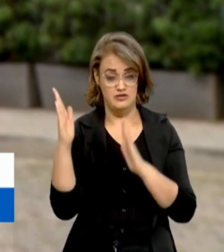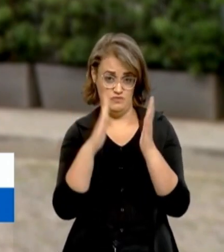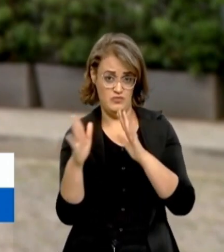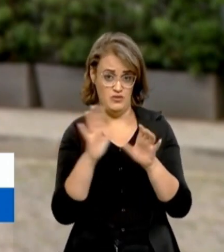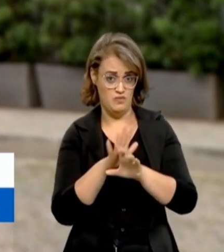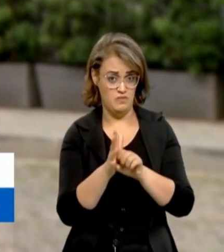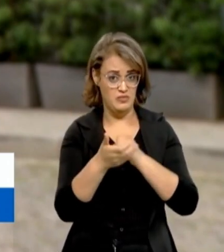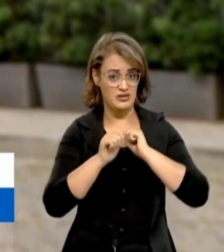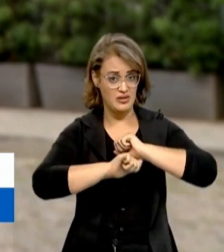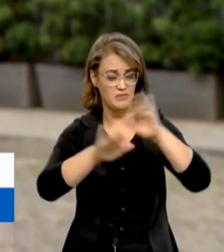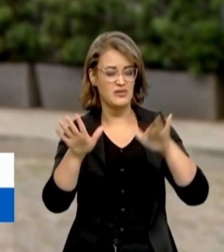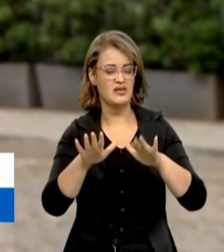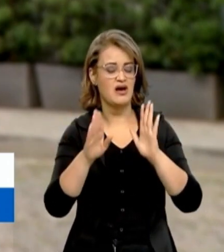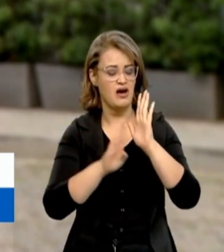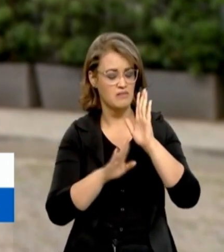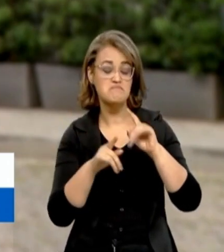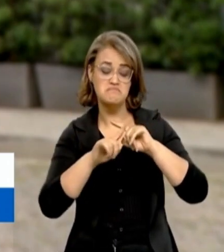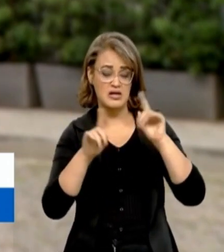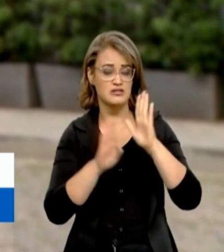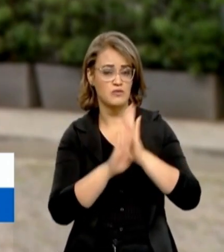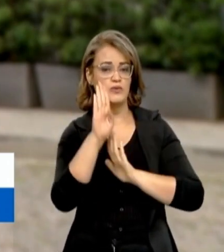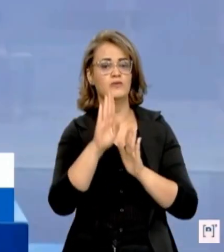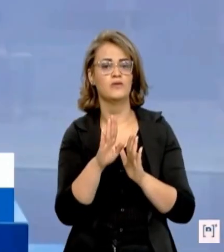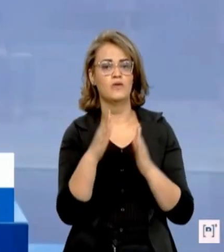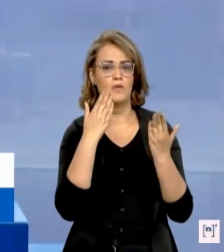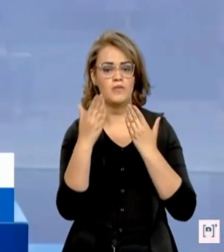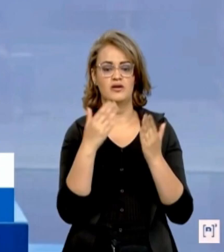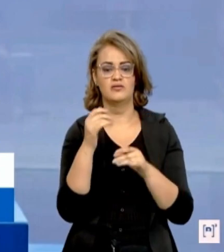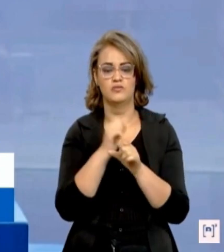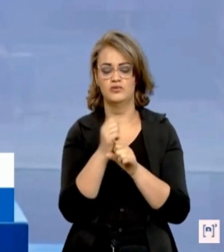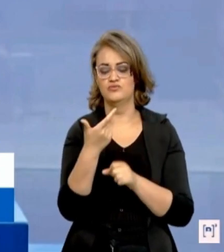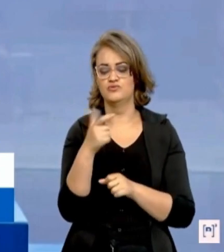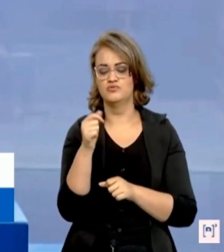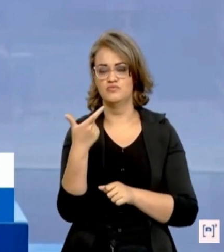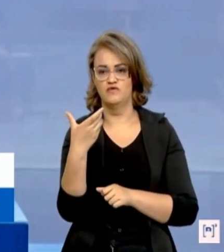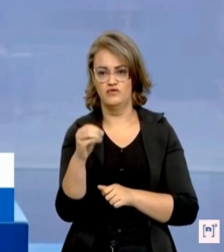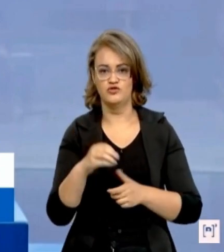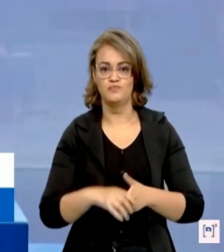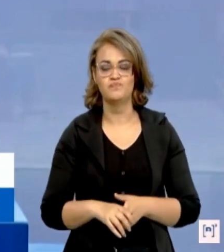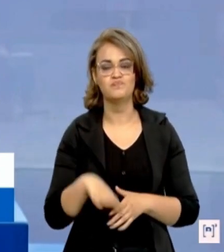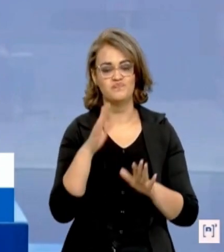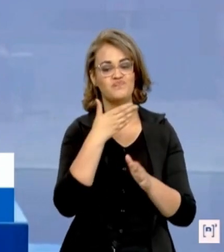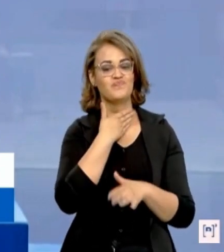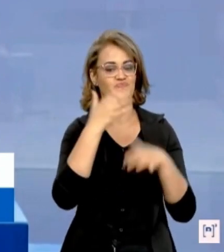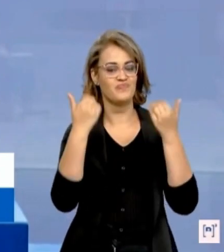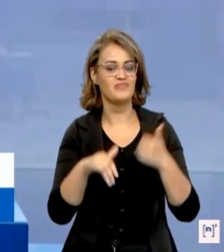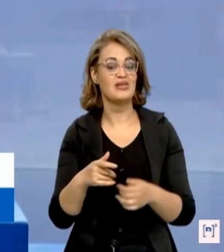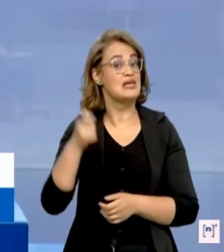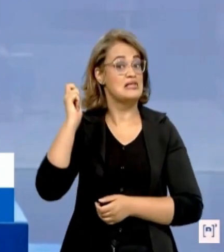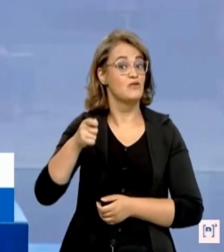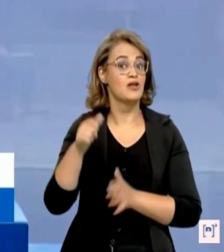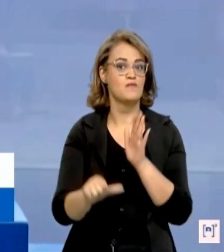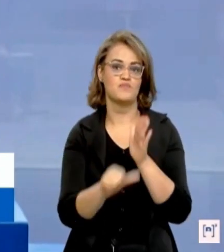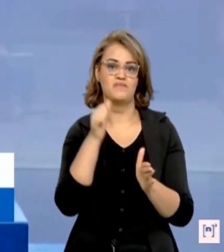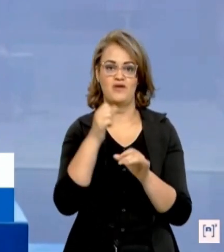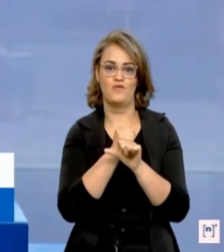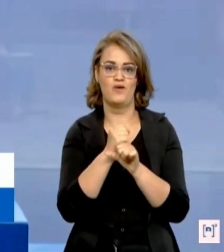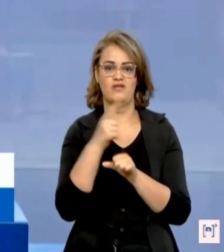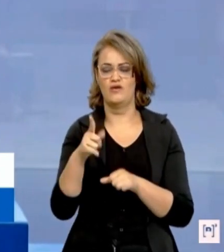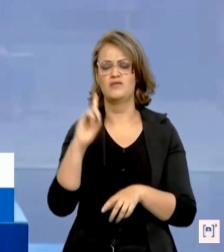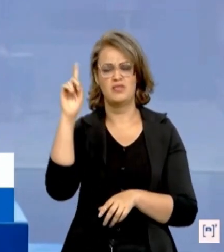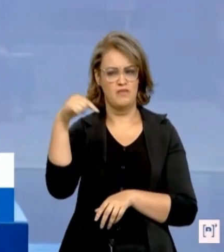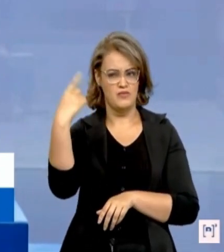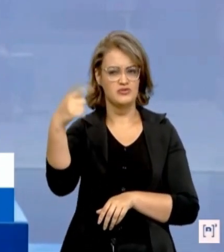pandemia, cresceu mais de 4% em 2020. É apenas o primeiro leilão desse ano, teremos ainda outras